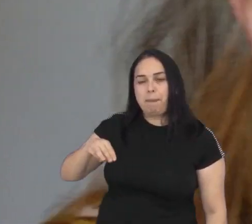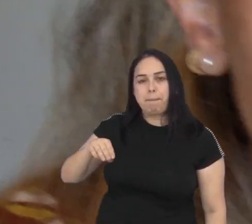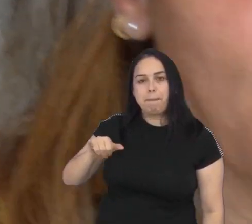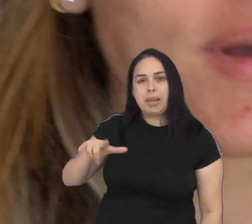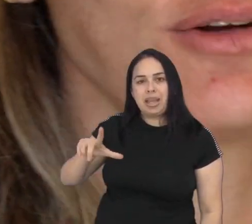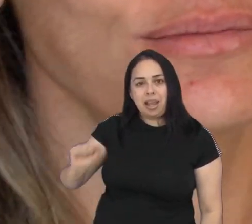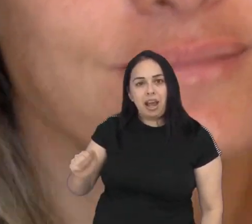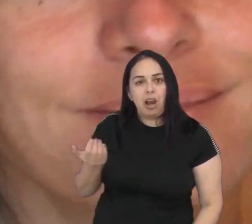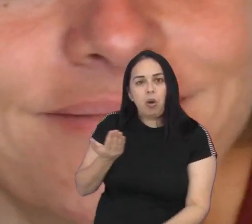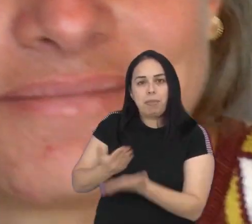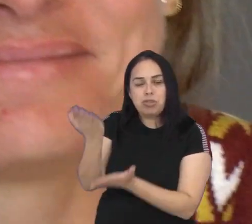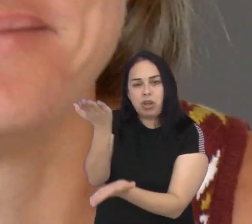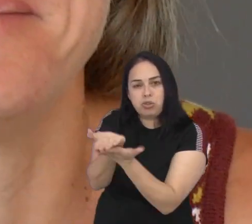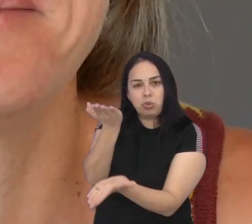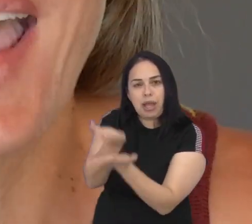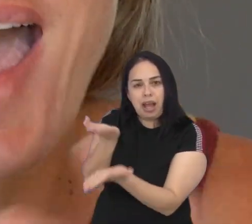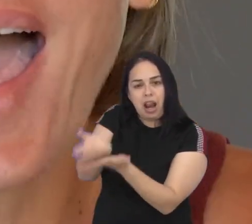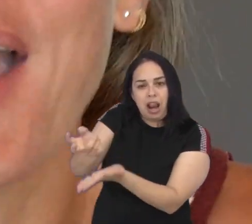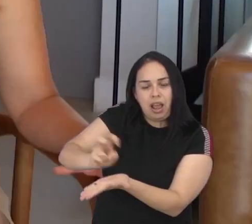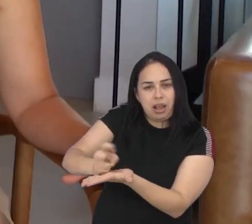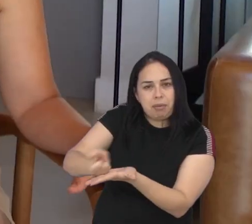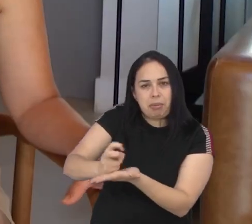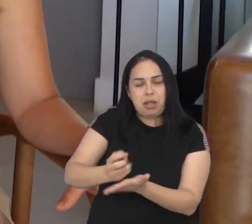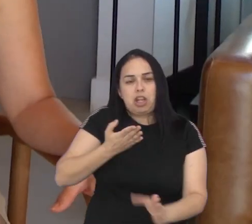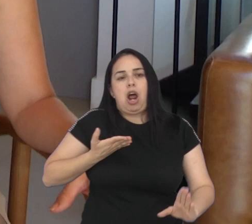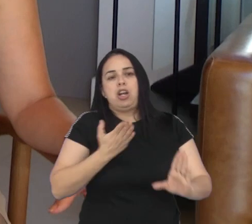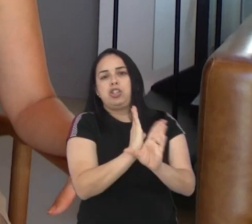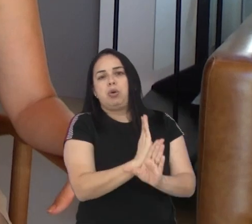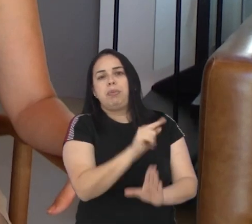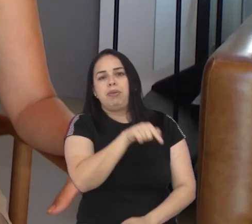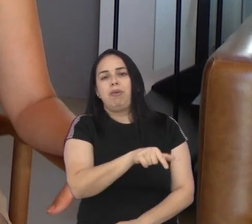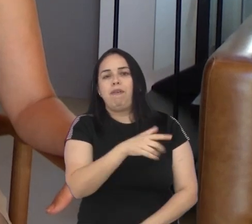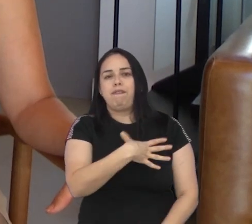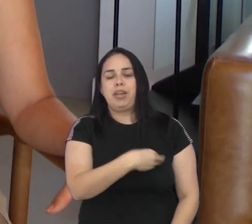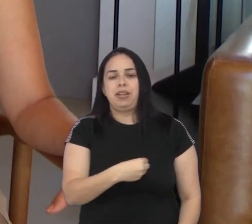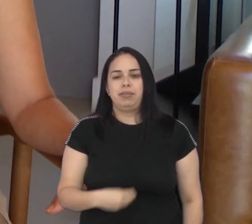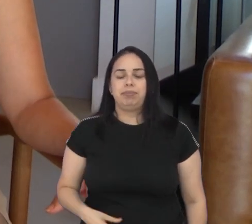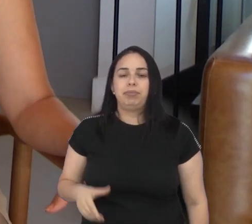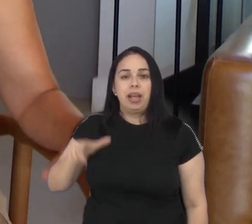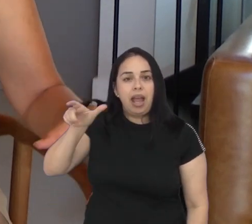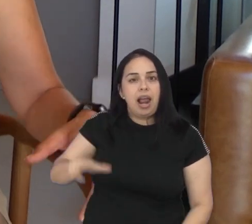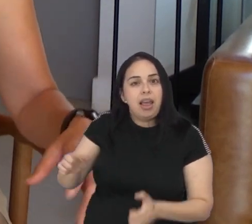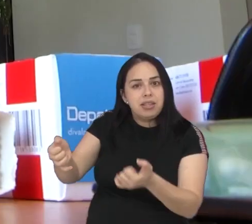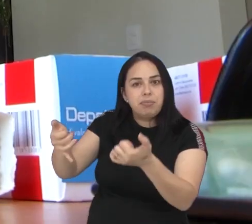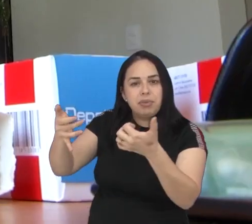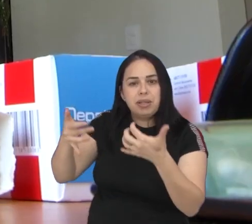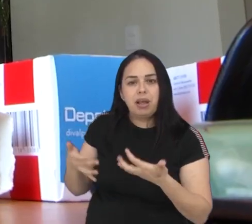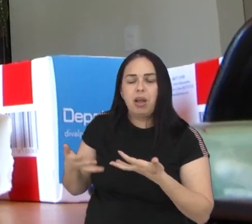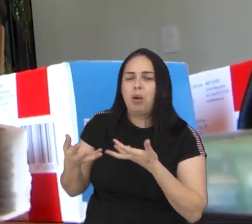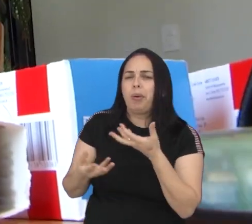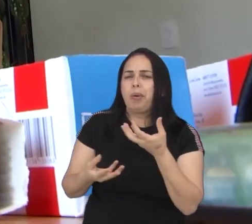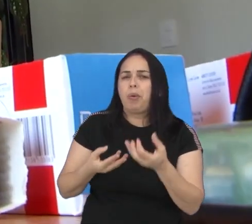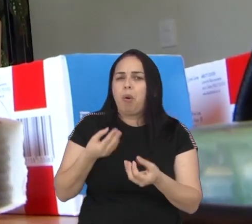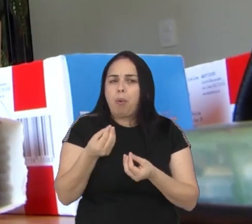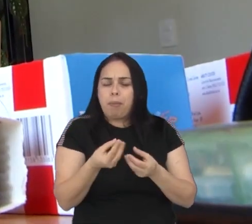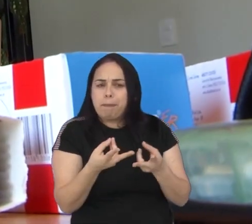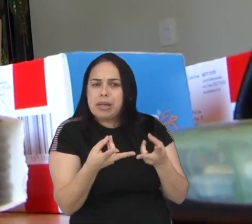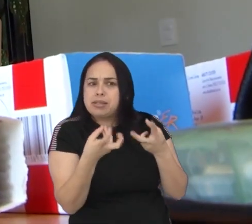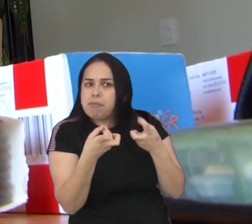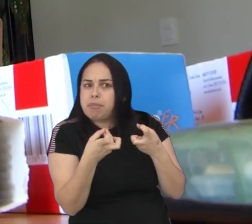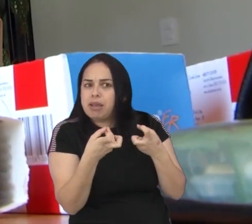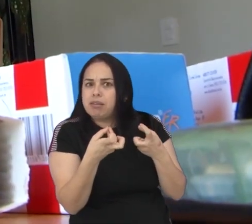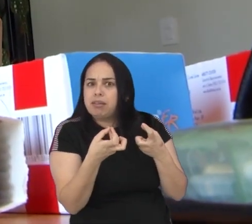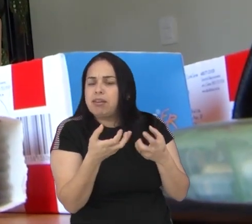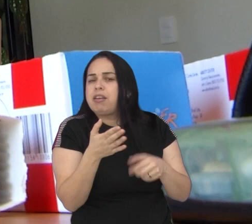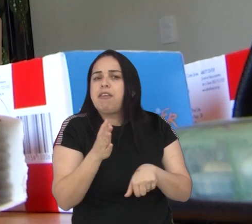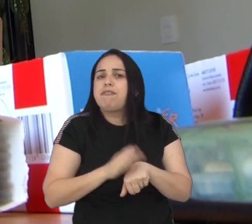Camila é médica e passou a estudar mais a epilepsia após o diagnóstico do filho. Ela explica ainda como